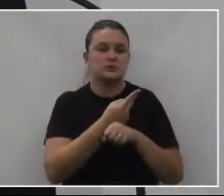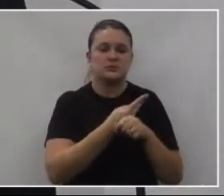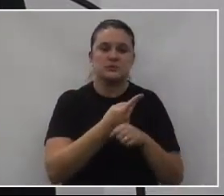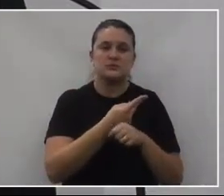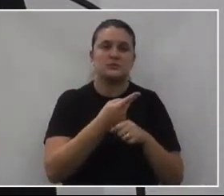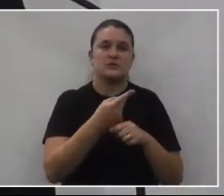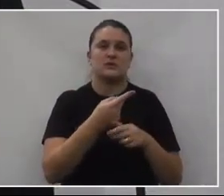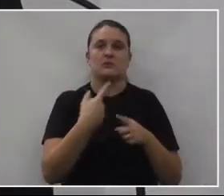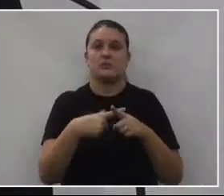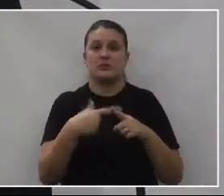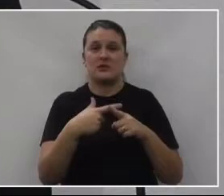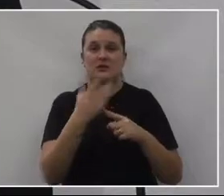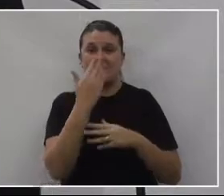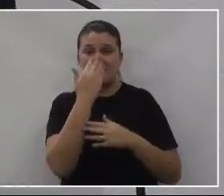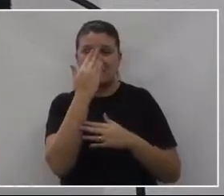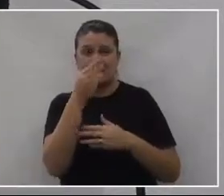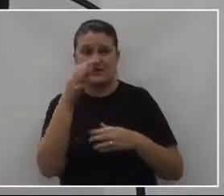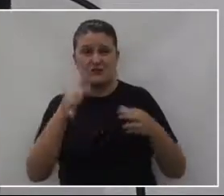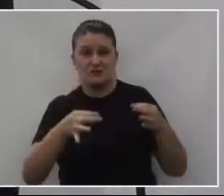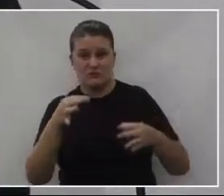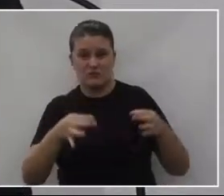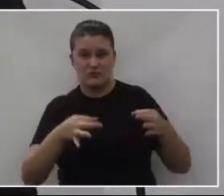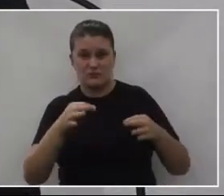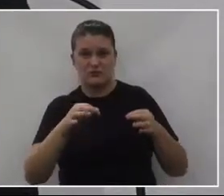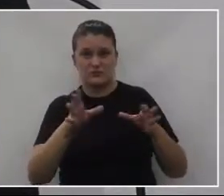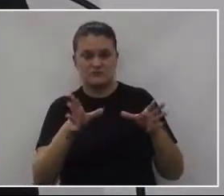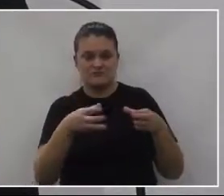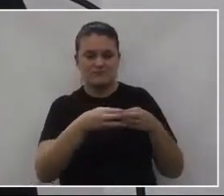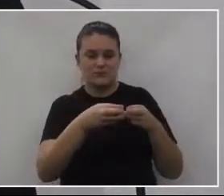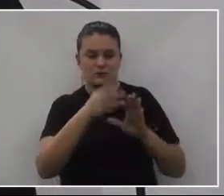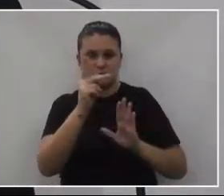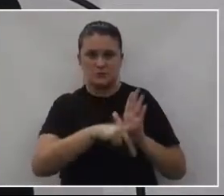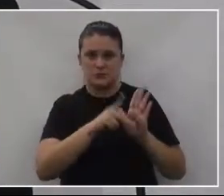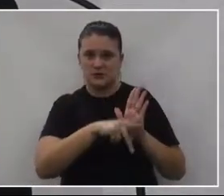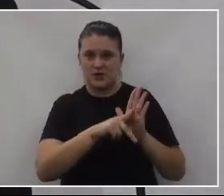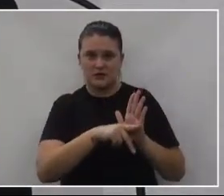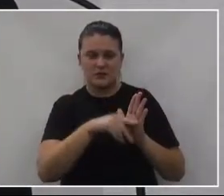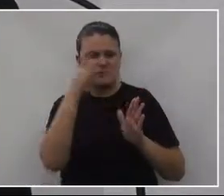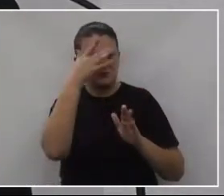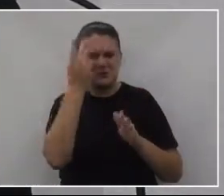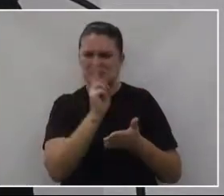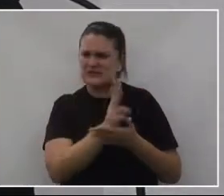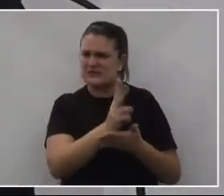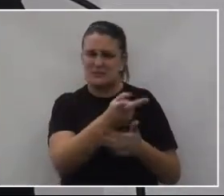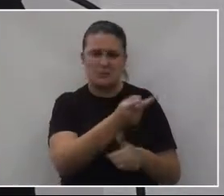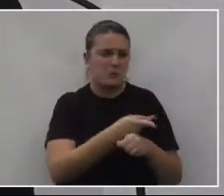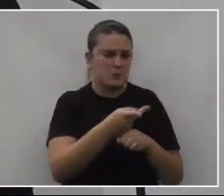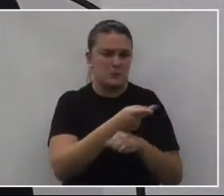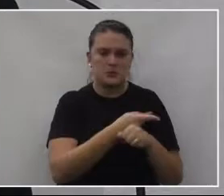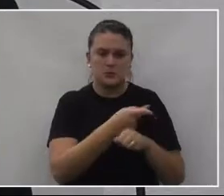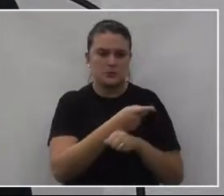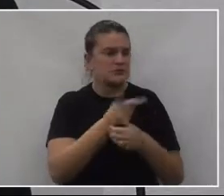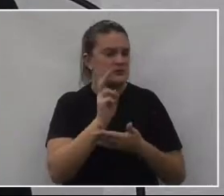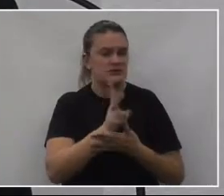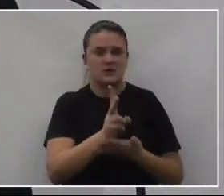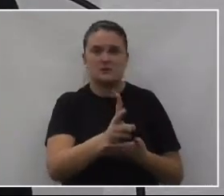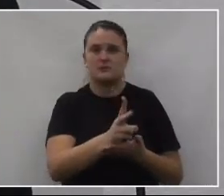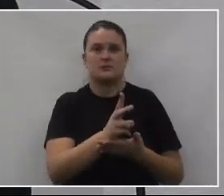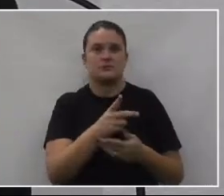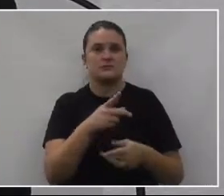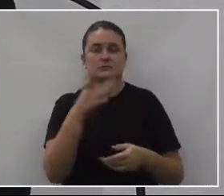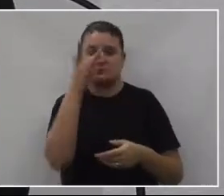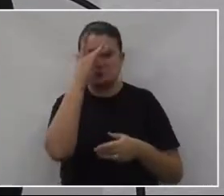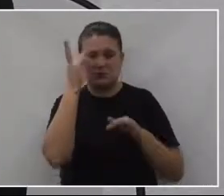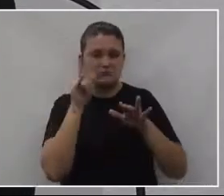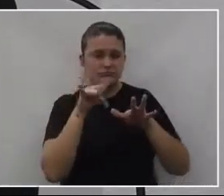Sejus, que é uma loucura ali no fórum hoje em dia, por causa de projetos como esse que o vereador leu, que nós vamos fazer no sábado, já fizemos na Limeira por 2 vezes,